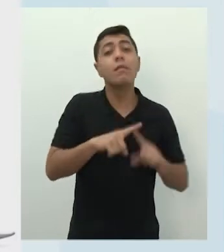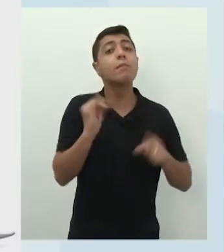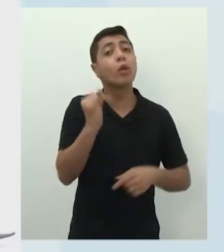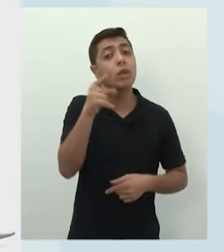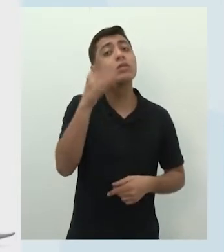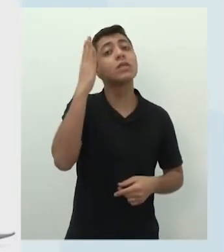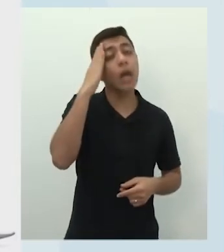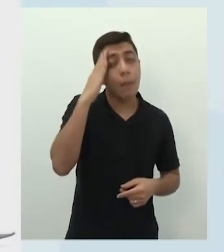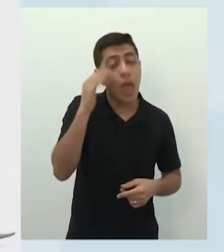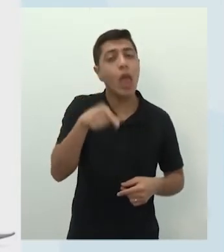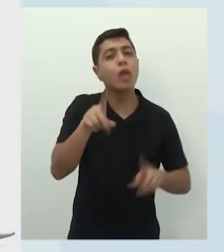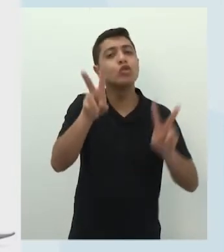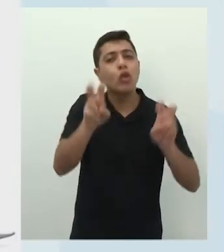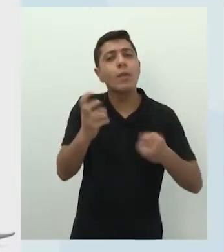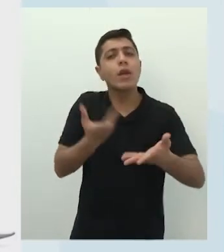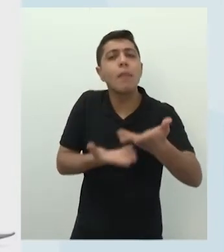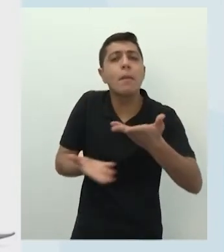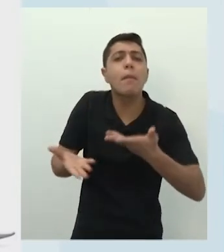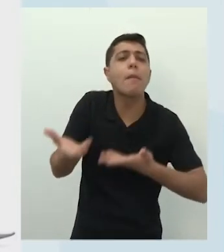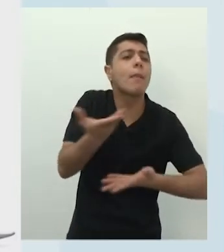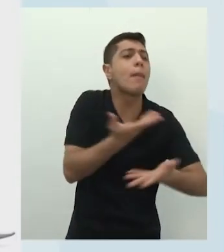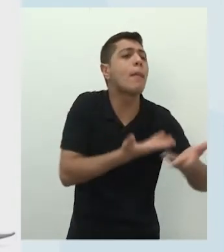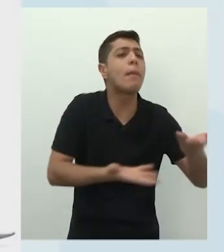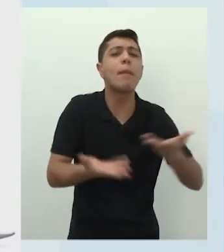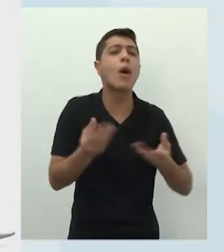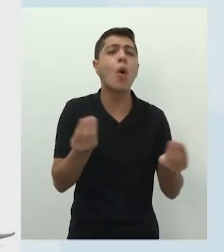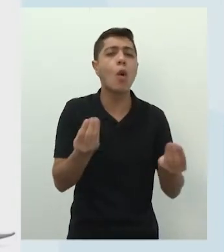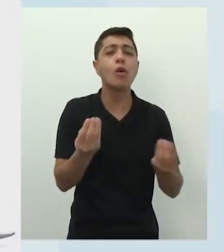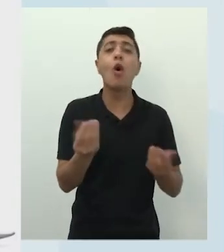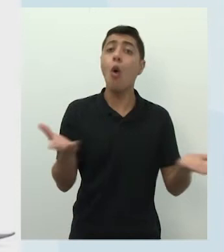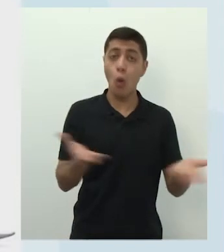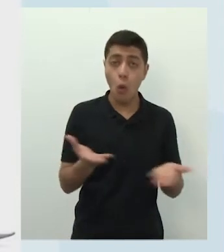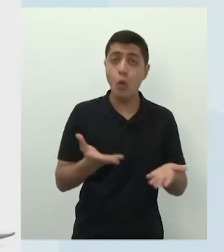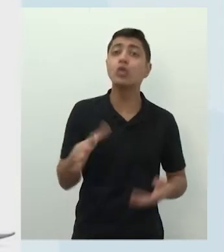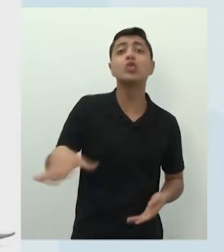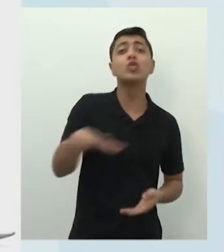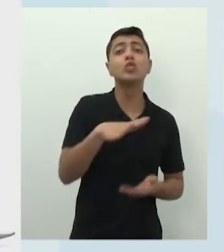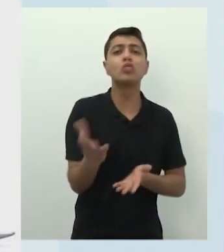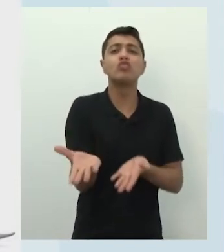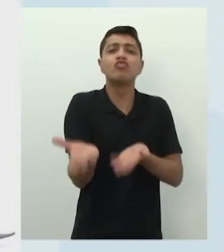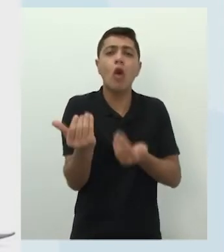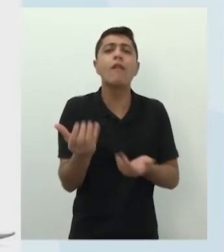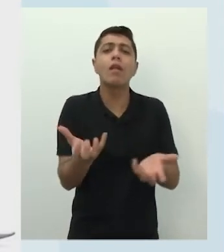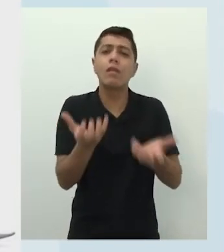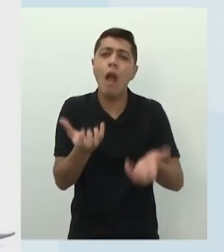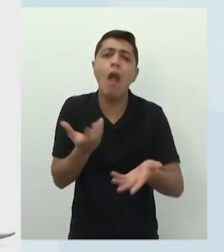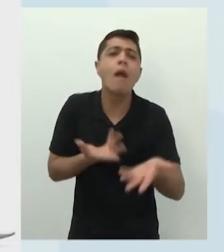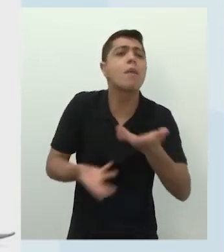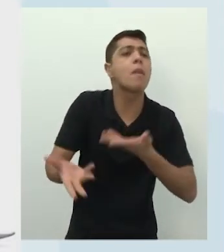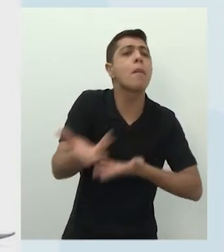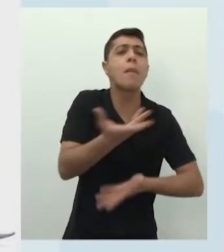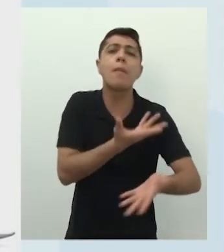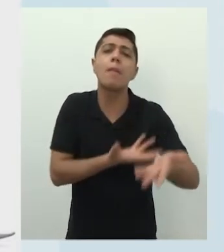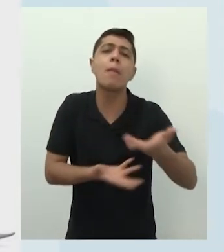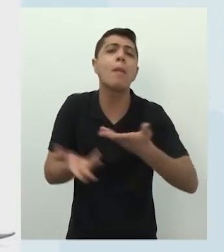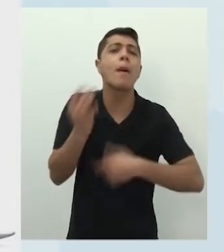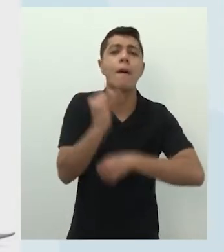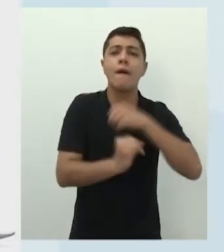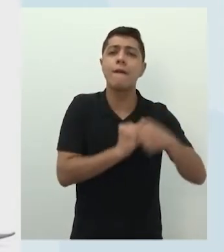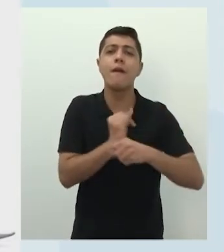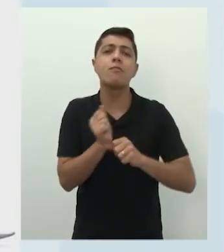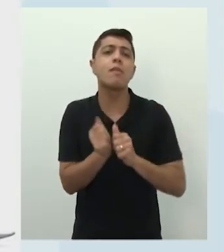que faz essa molecada hoje estar conectada e se conectar cada vez mais, tá? Nós todos hoje